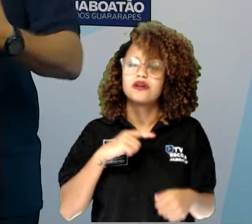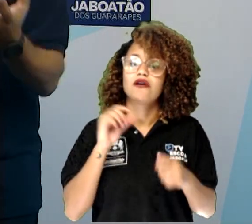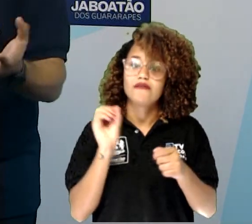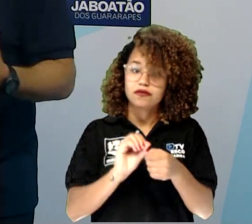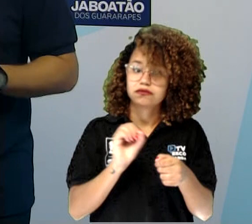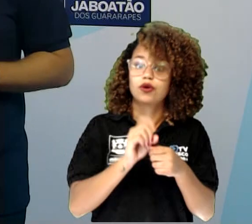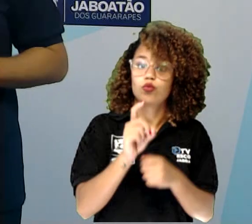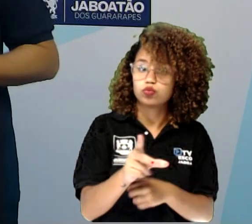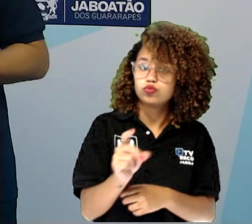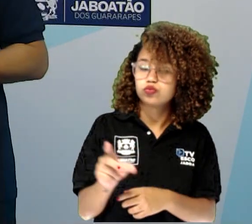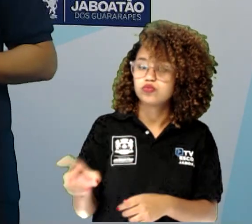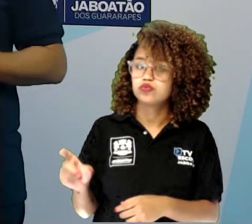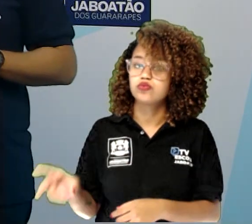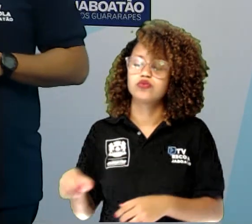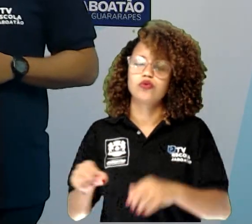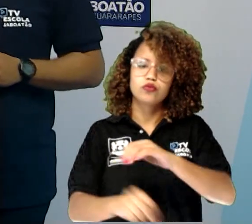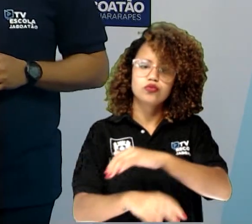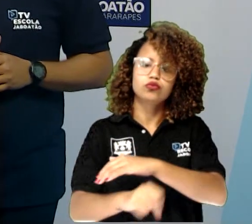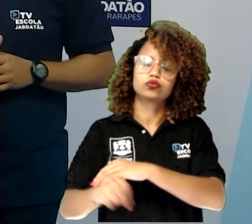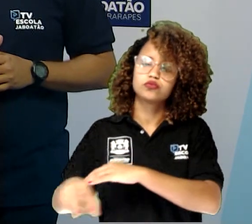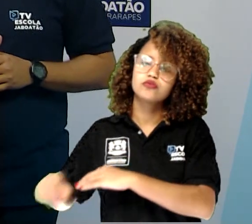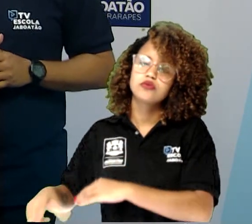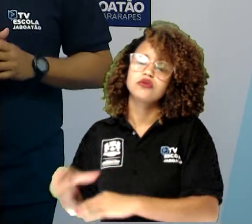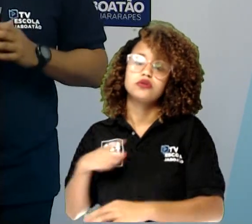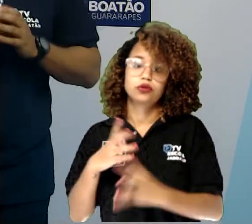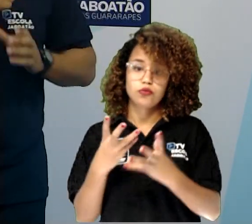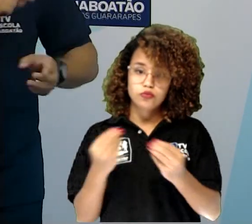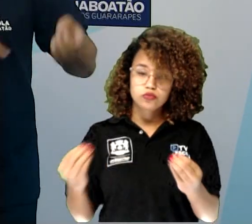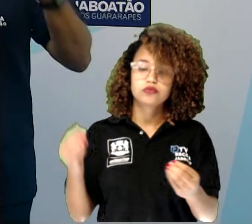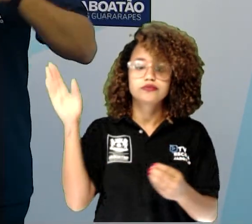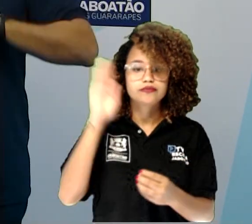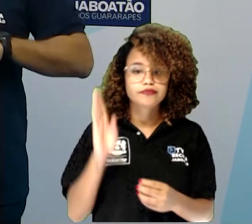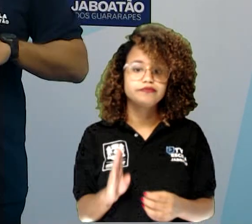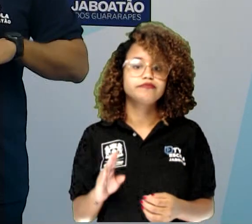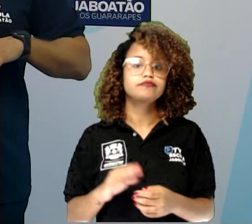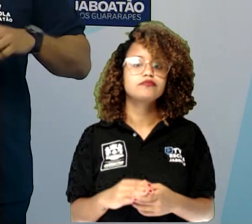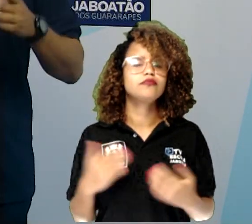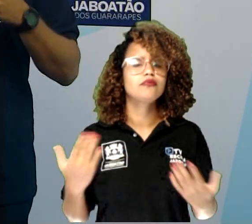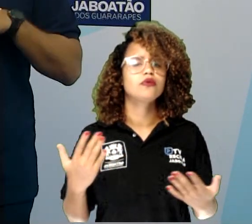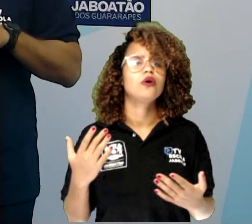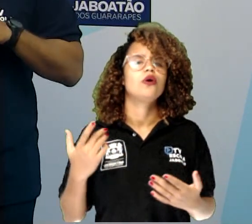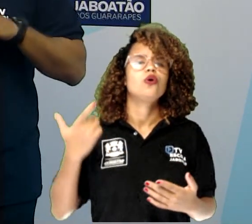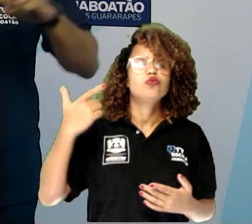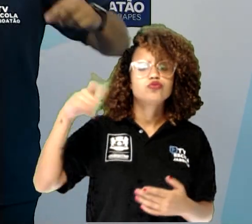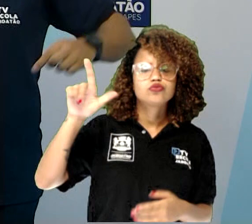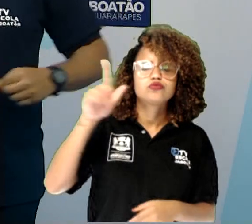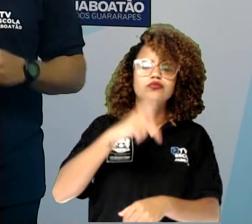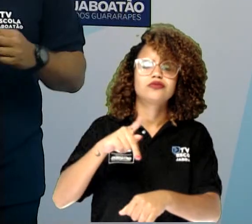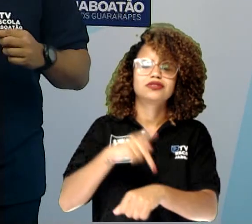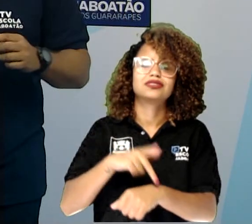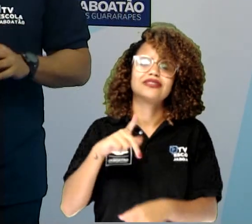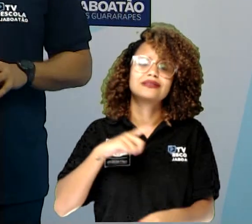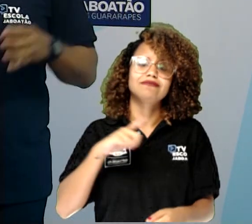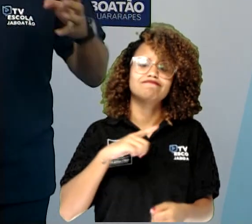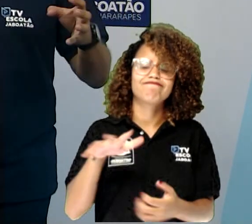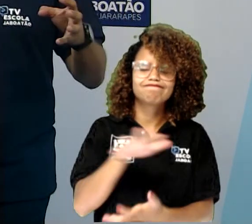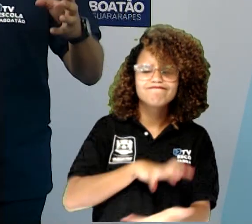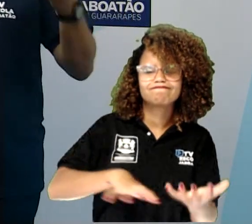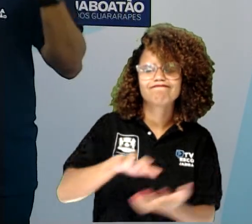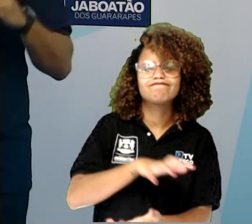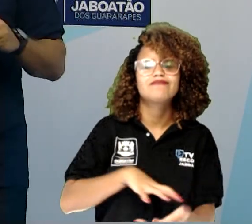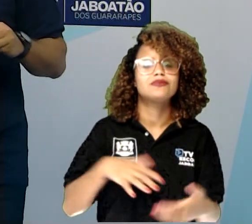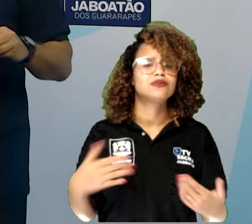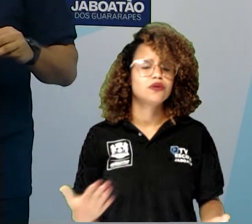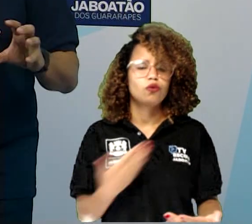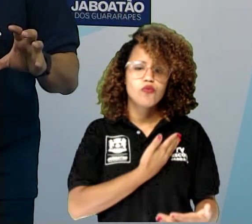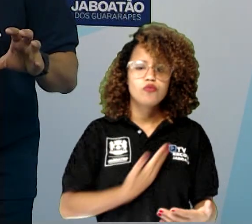era a principal atividade econômica brasileira, e os países de origem estavam passando por crise. Resultado, o